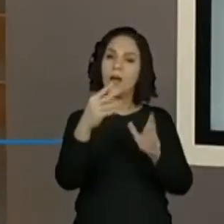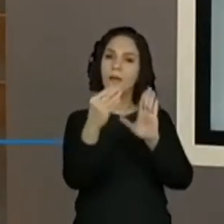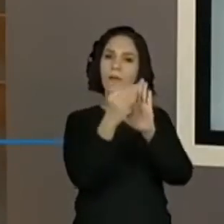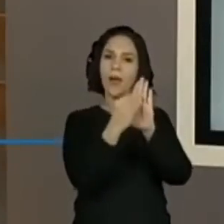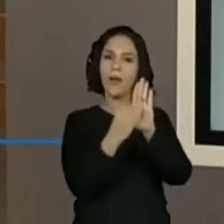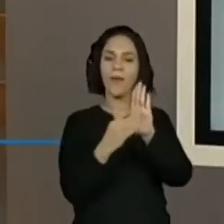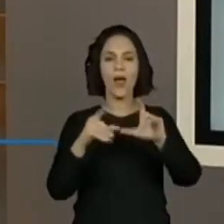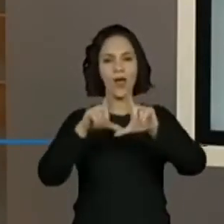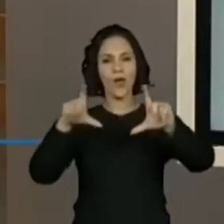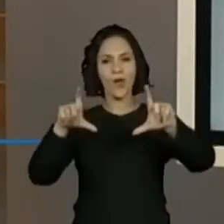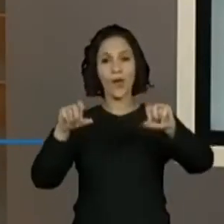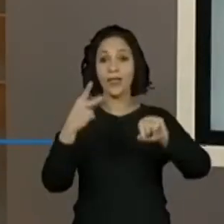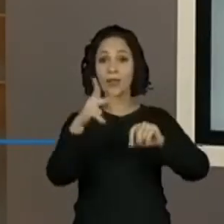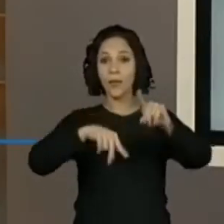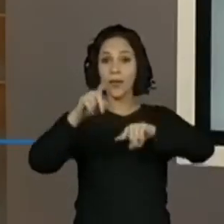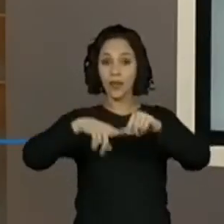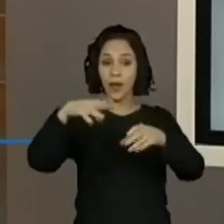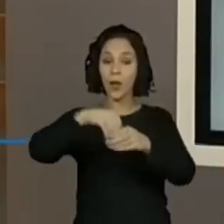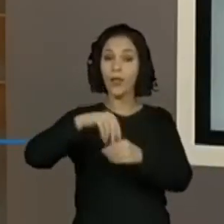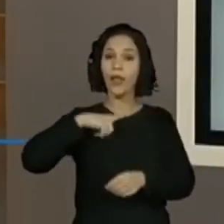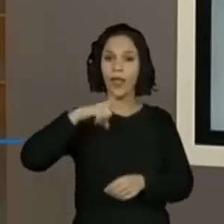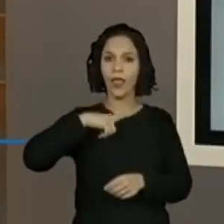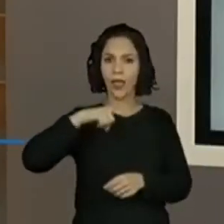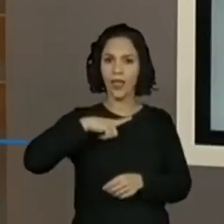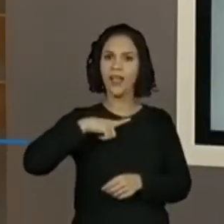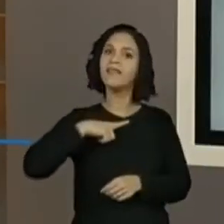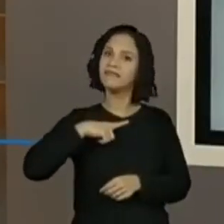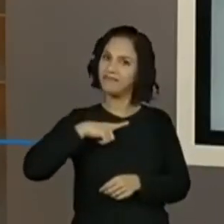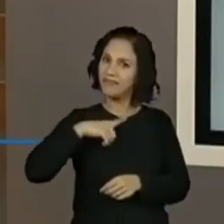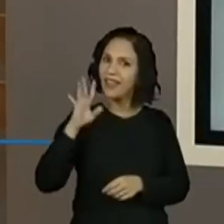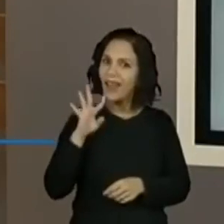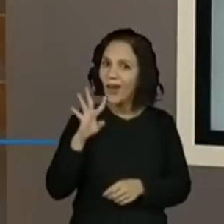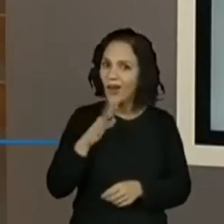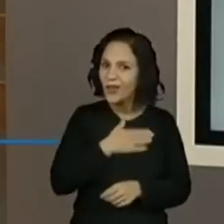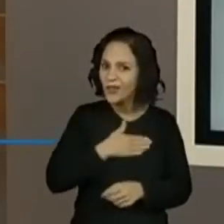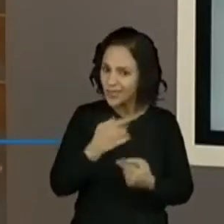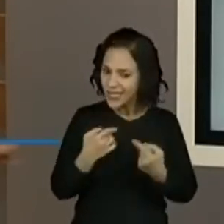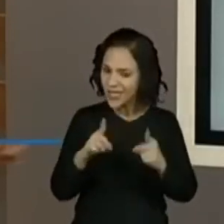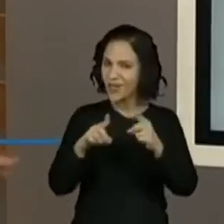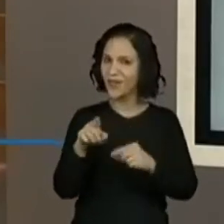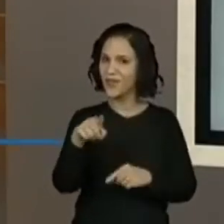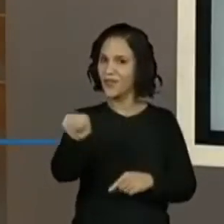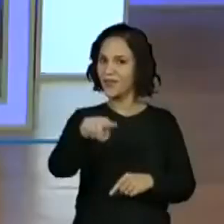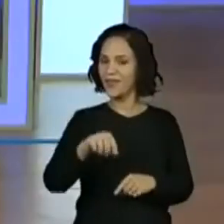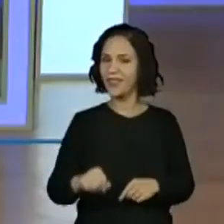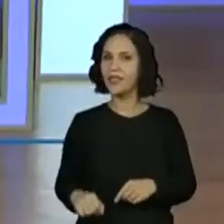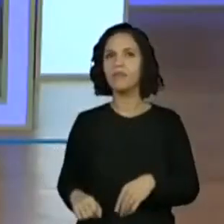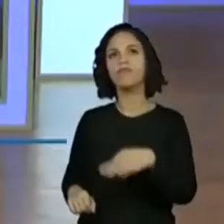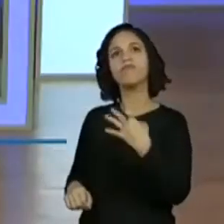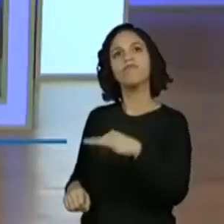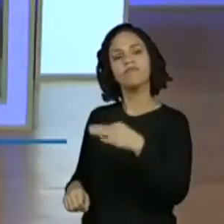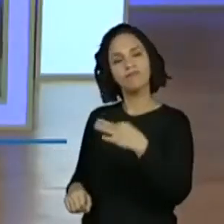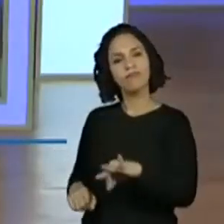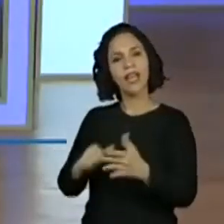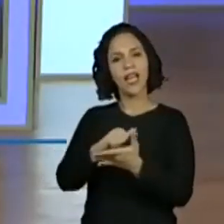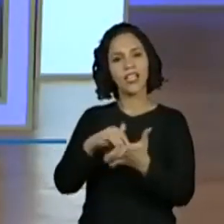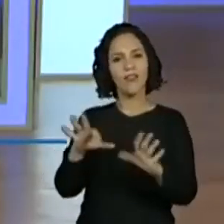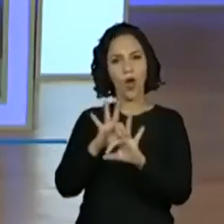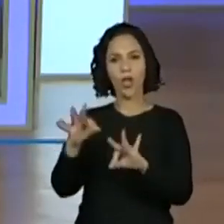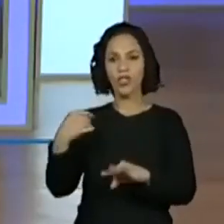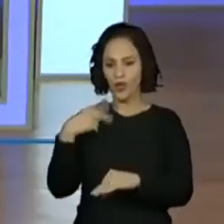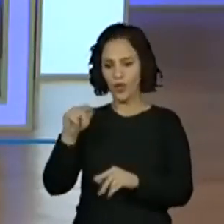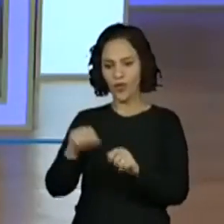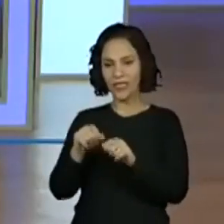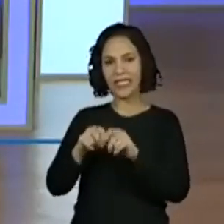o quadro que consta aí no material de vocês. Belo convite, hein, pessoal? De um desafio aí para vocês, não é, professora? Ótima tarefa. Eu já vou fazer a